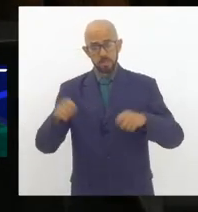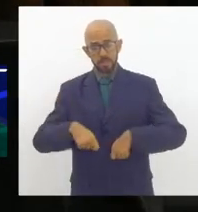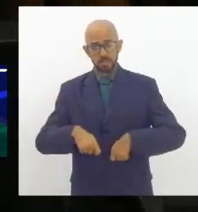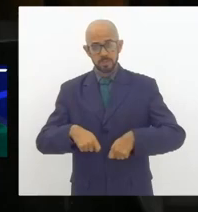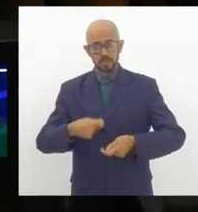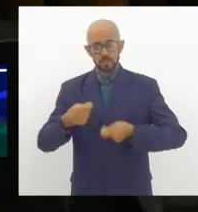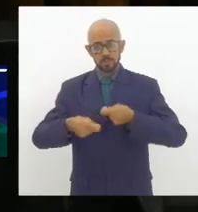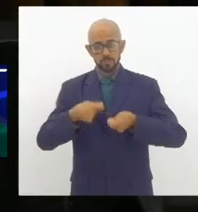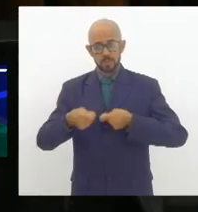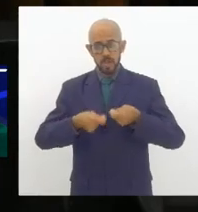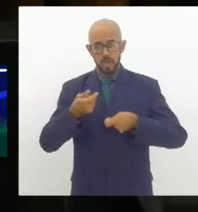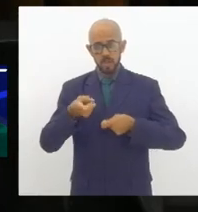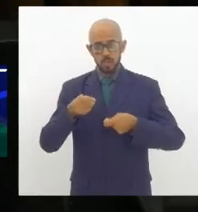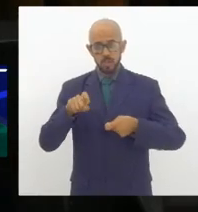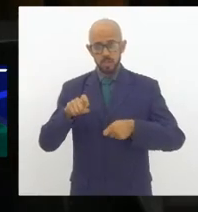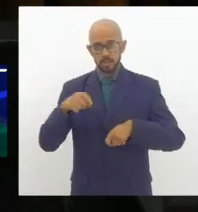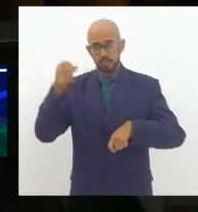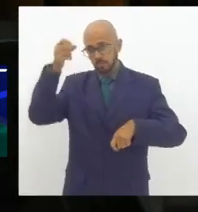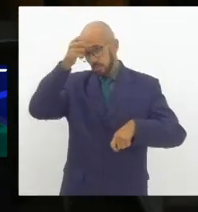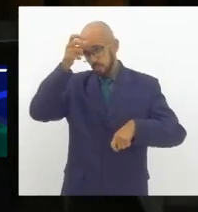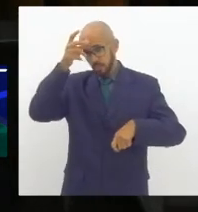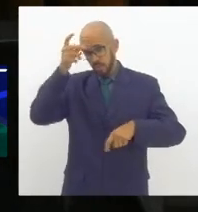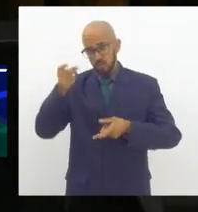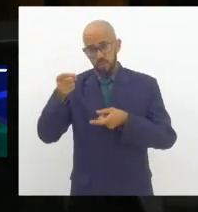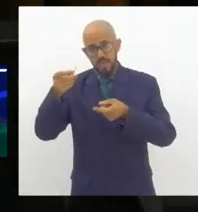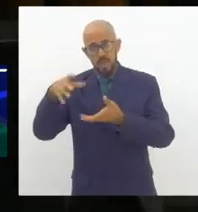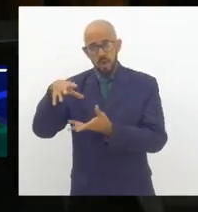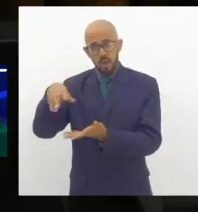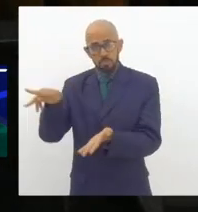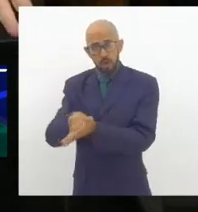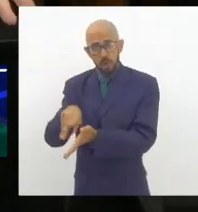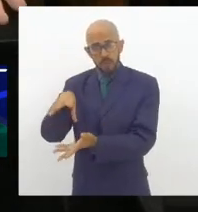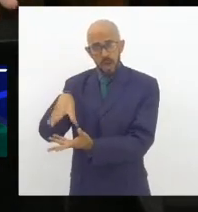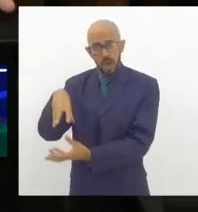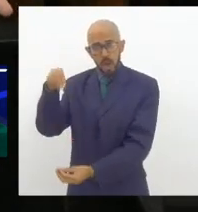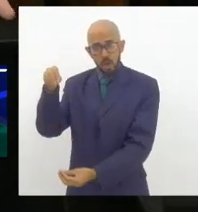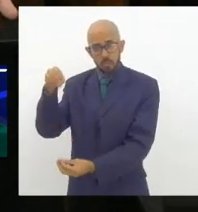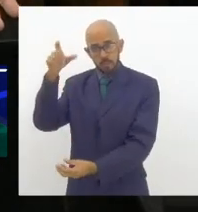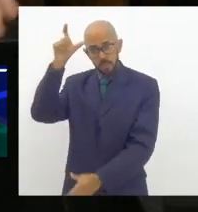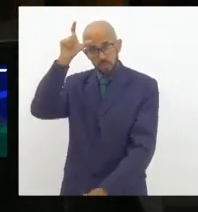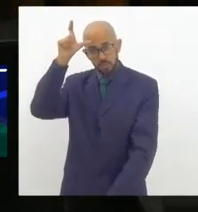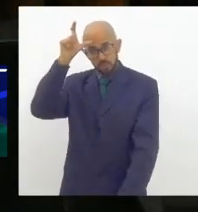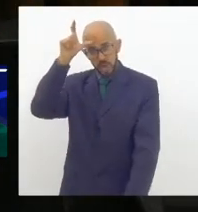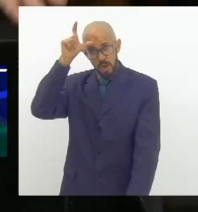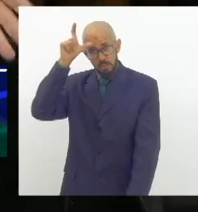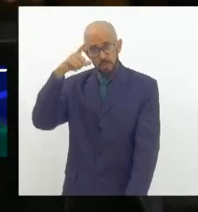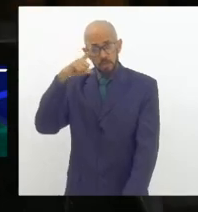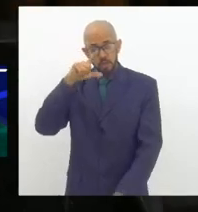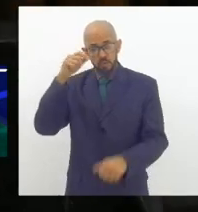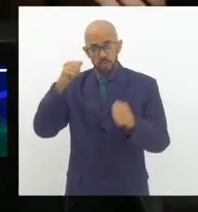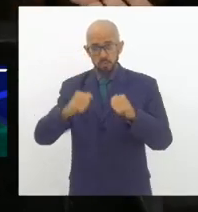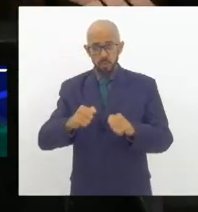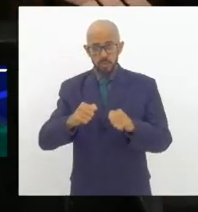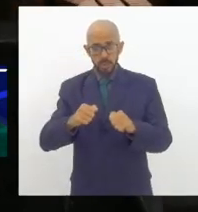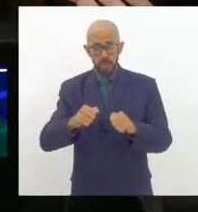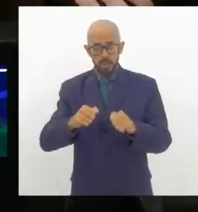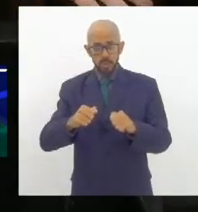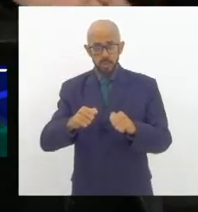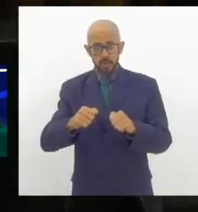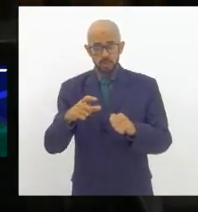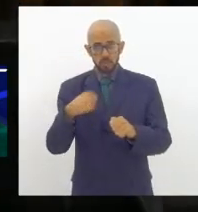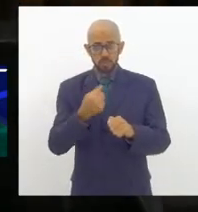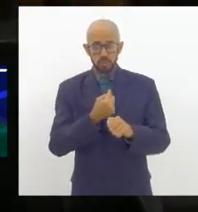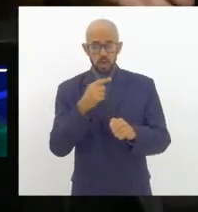o ex-prefeito vende a alma ao diabo para chegar o poder e o que nós temos na cidade de Maricá